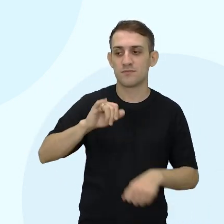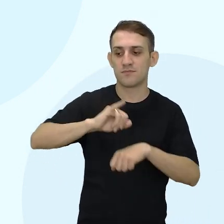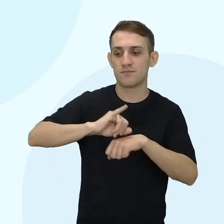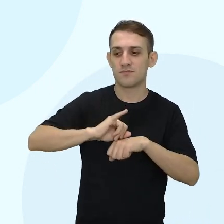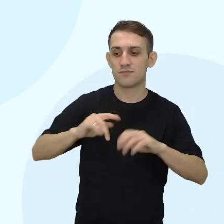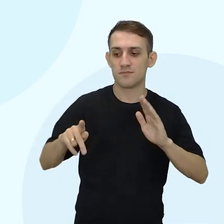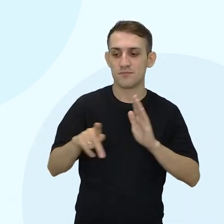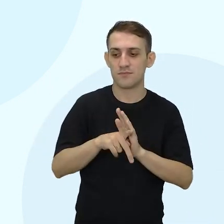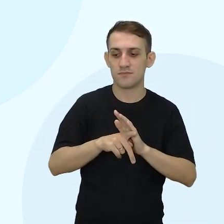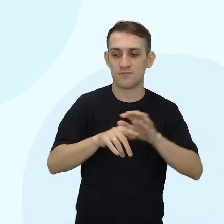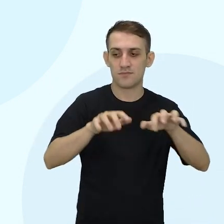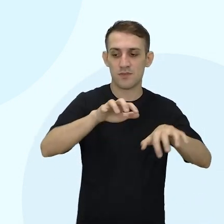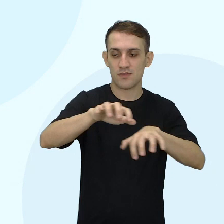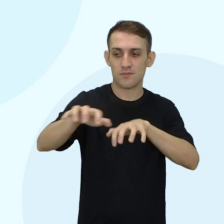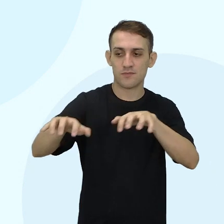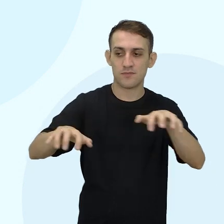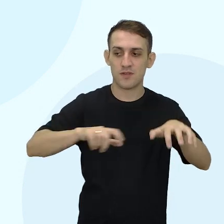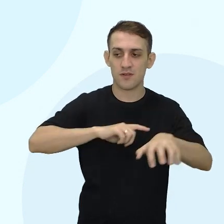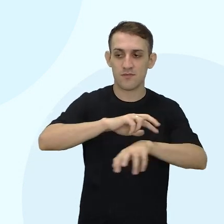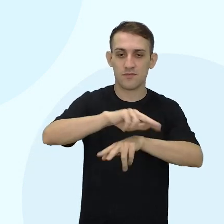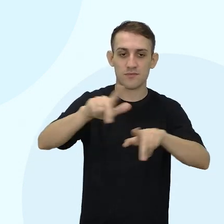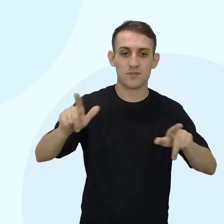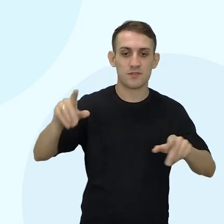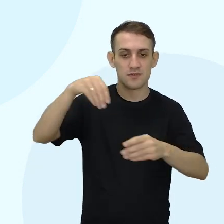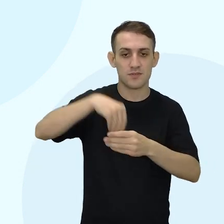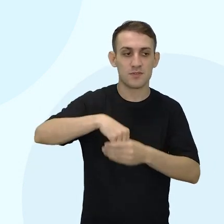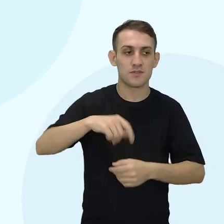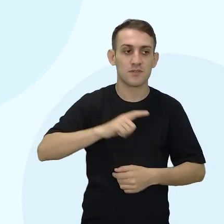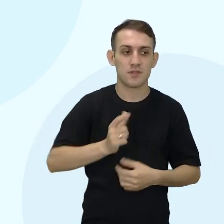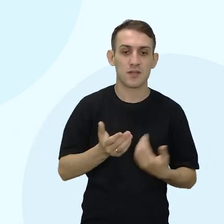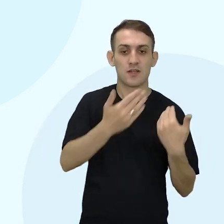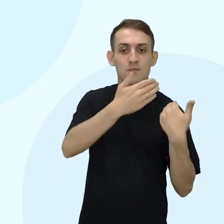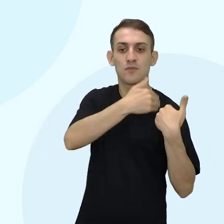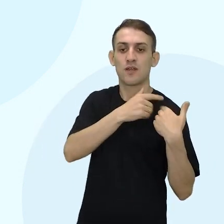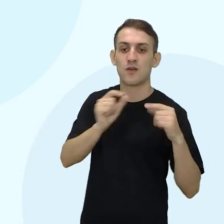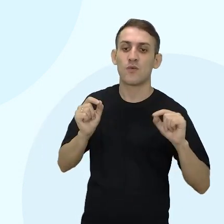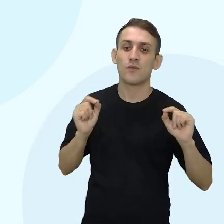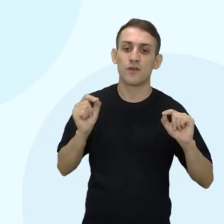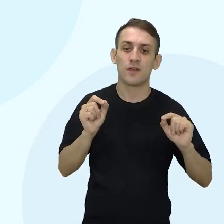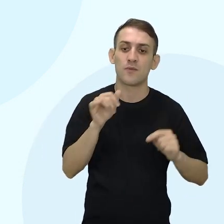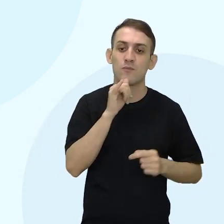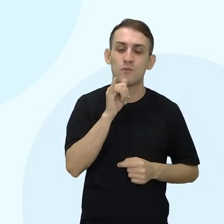aí divididas aí em várias partes aí, tendo responsáveis aí